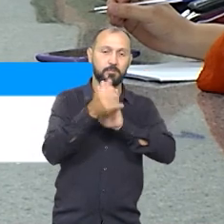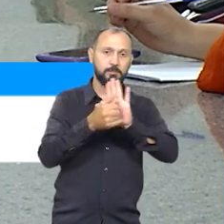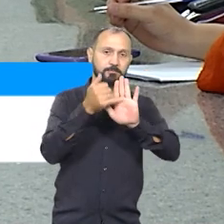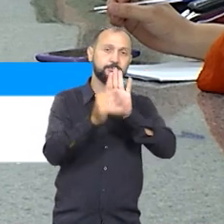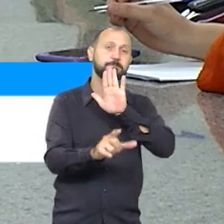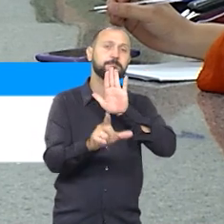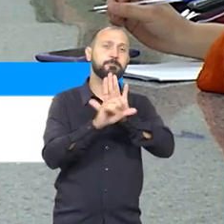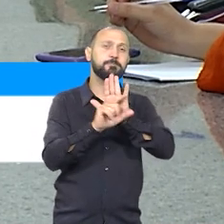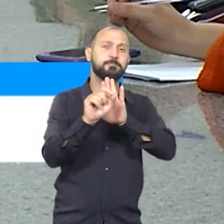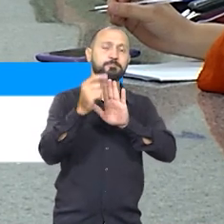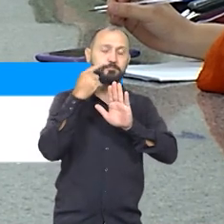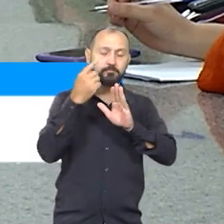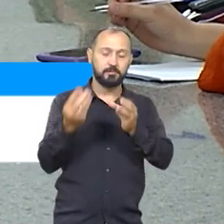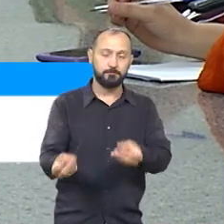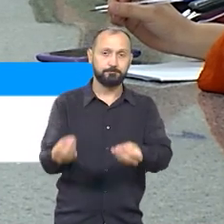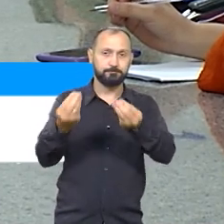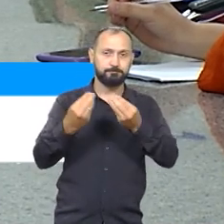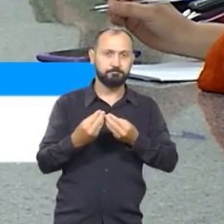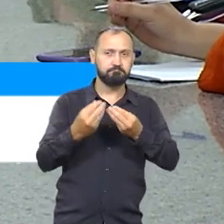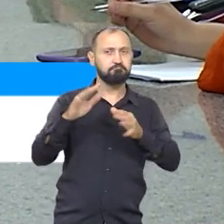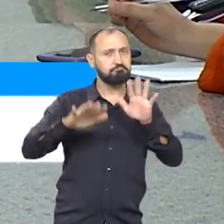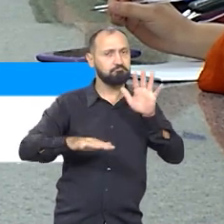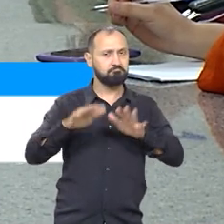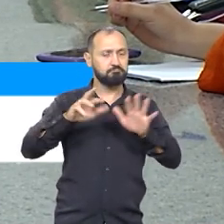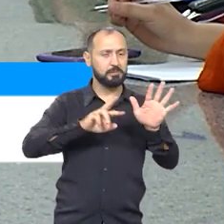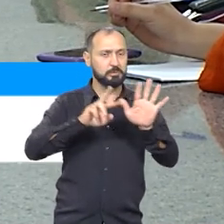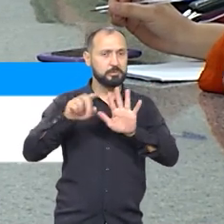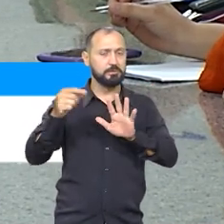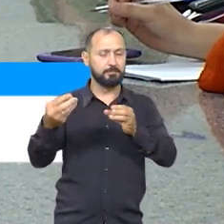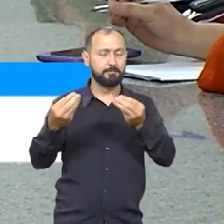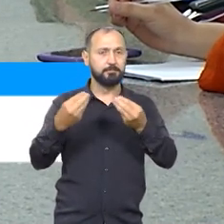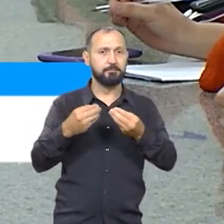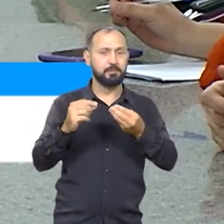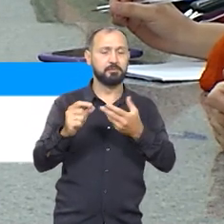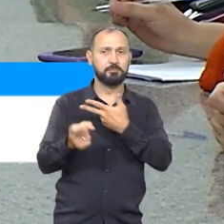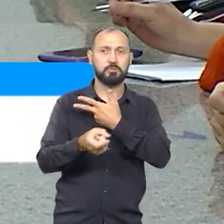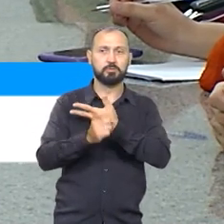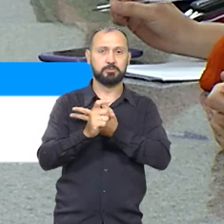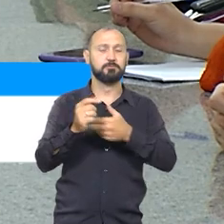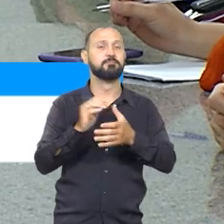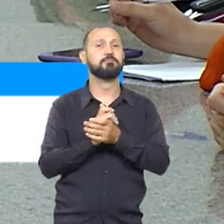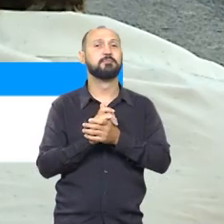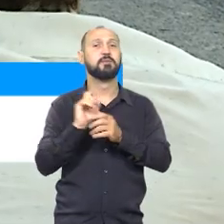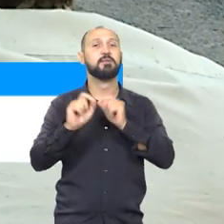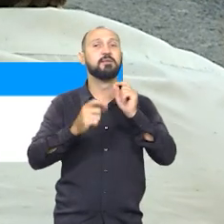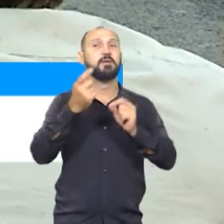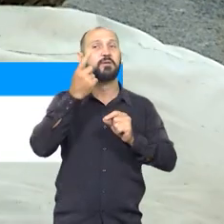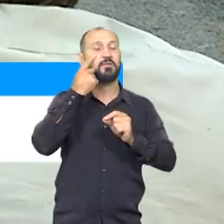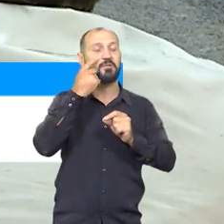projeto de lei que deve ser encaminhado nas próximas semanas pelo executivo que prevê a implantação